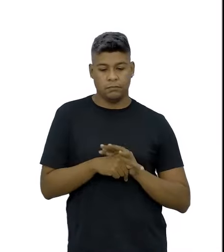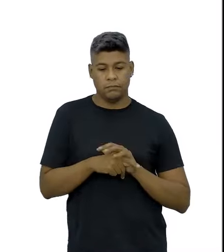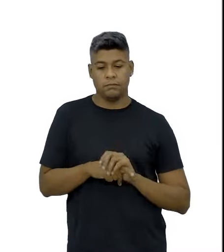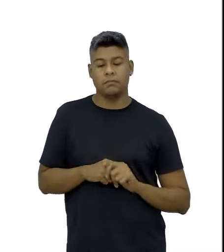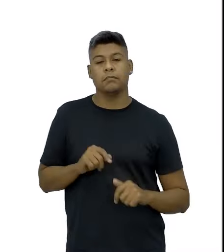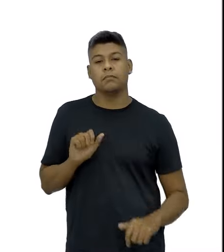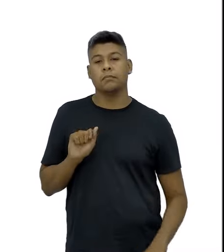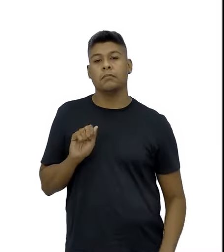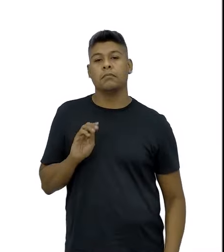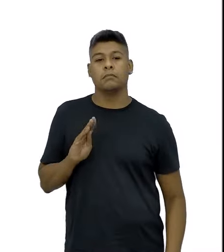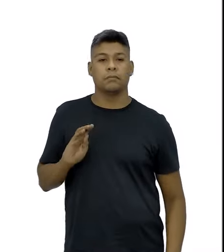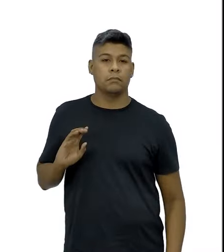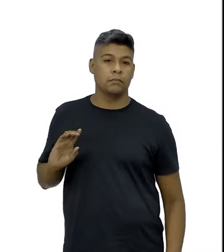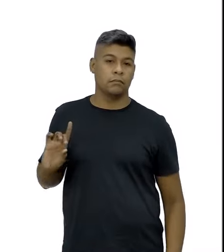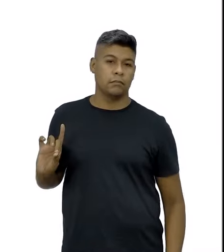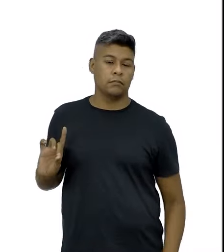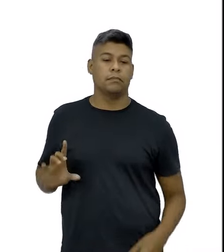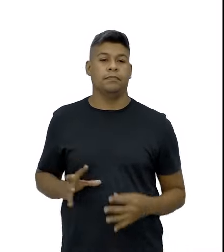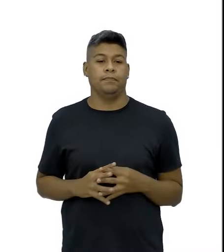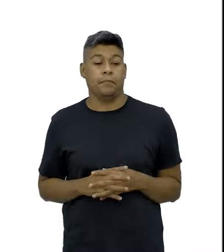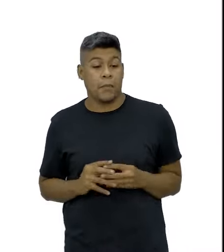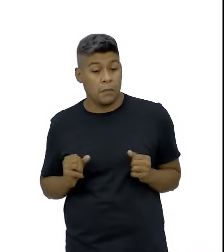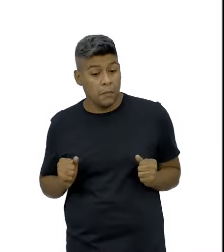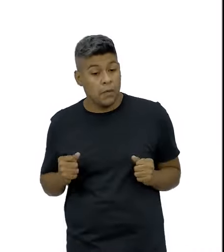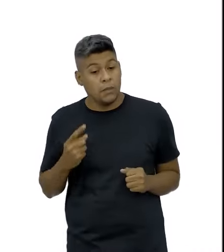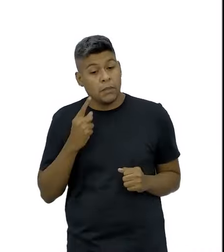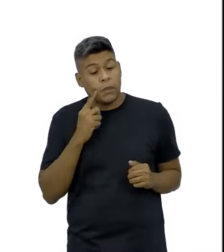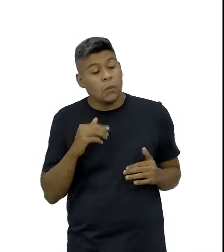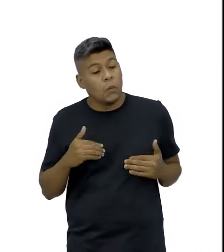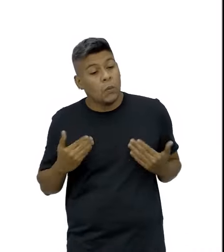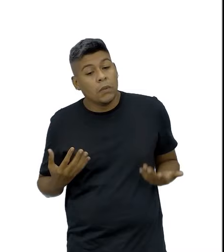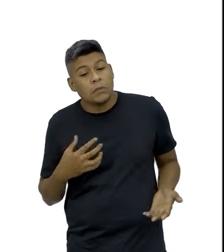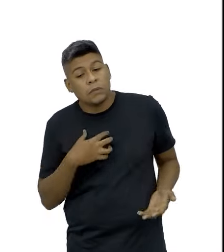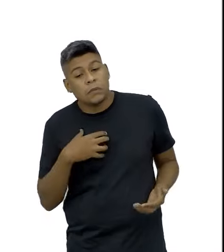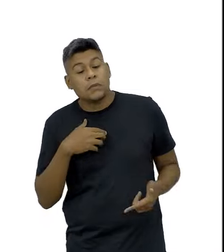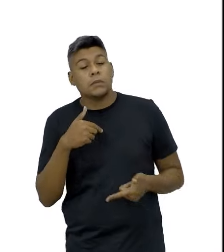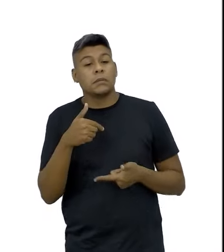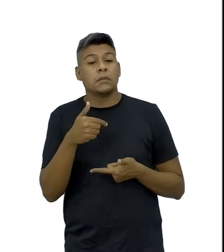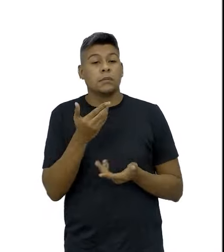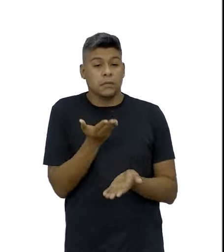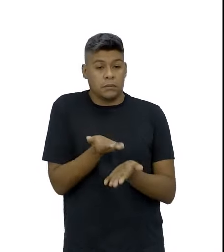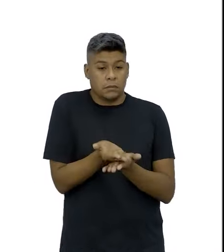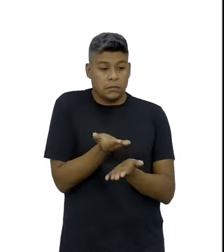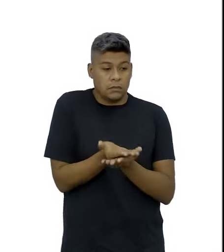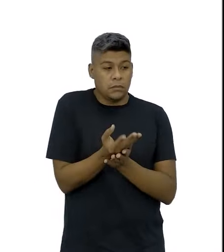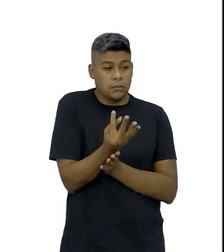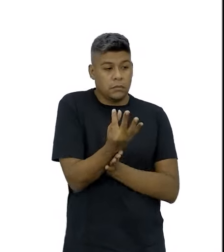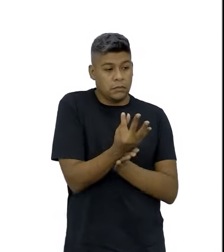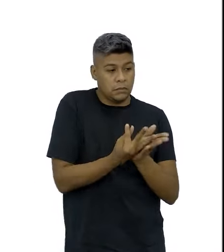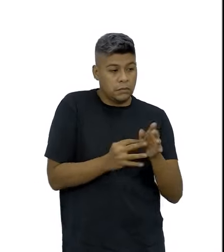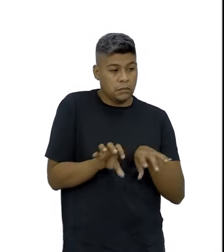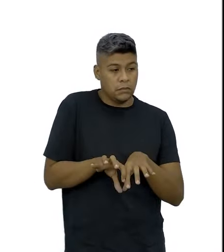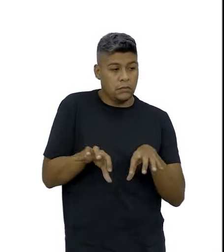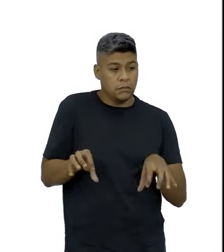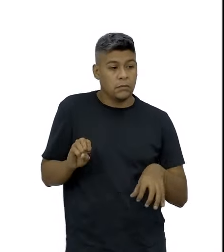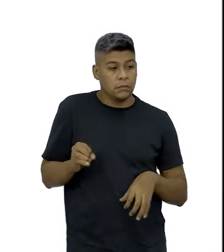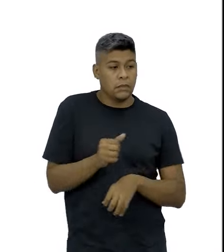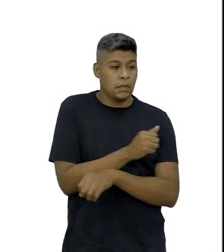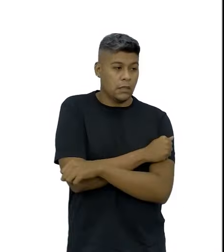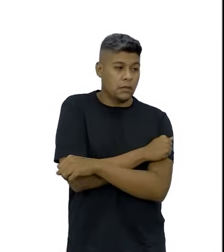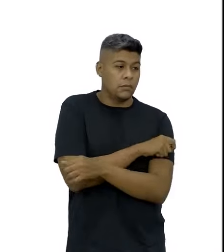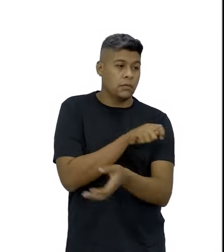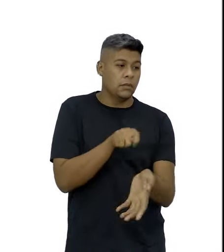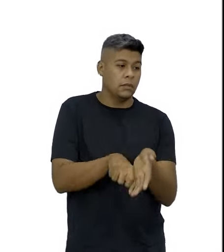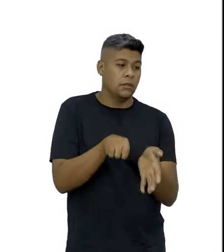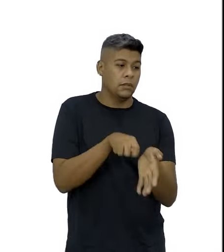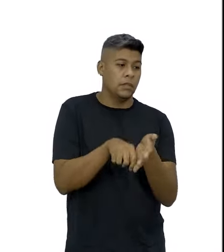alfabética. Poderíamos pensar qual o sentido de trabalhar a segmentação de texto se os estudantes sequer